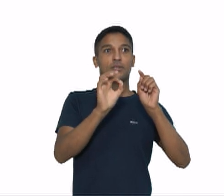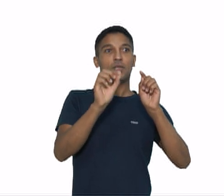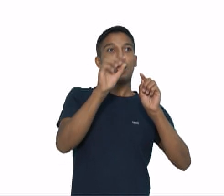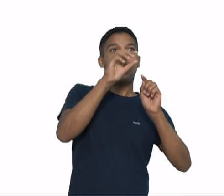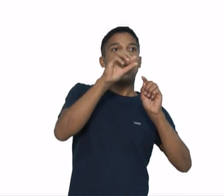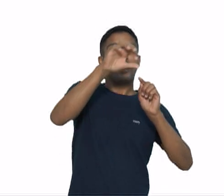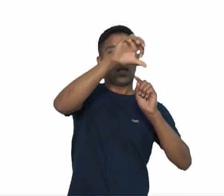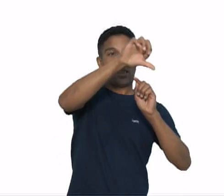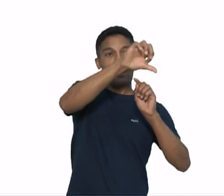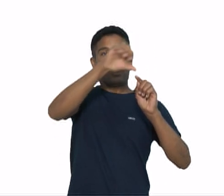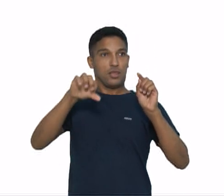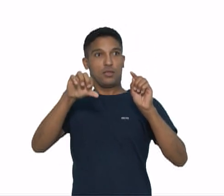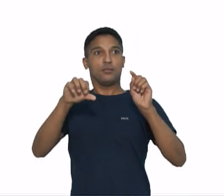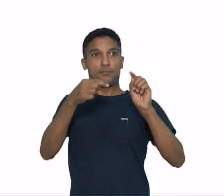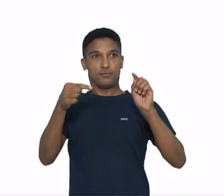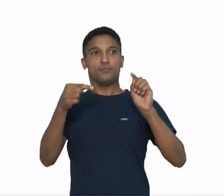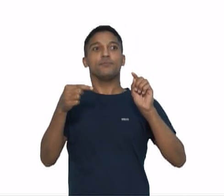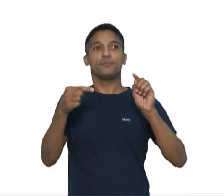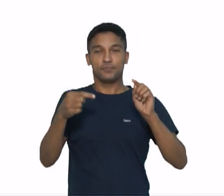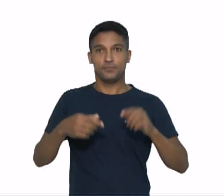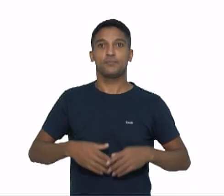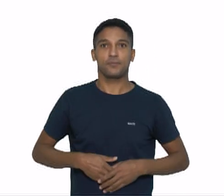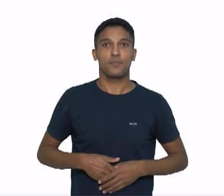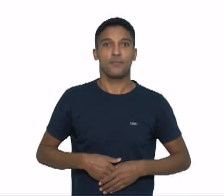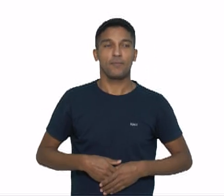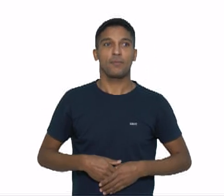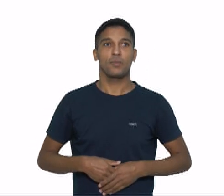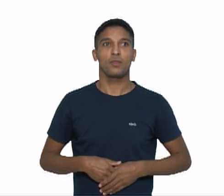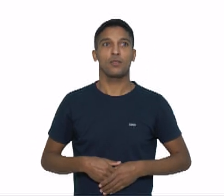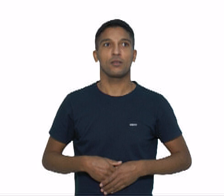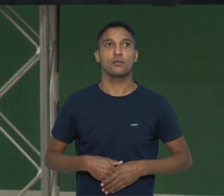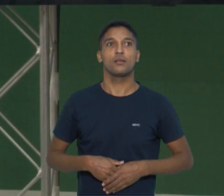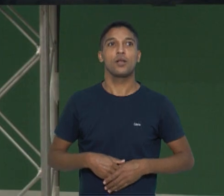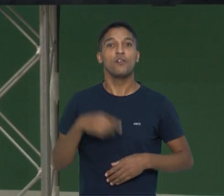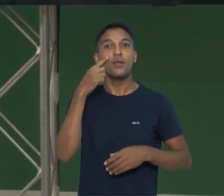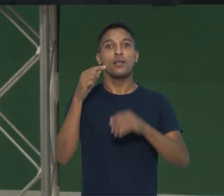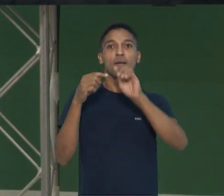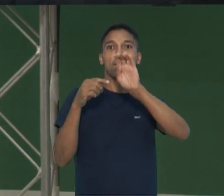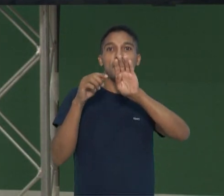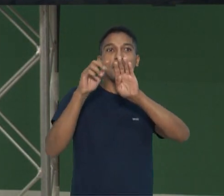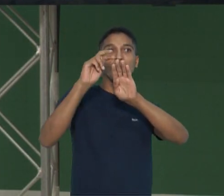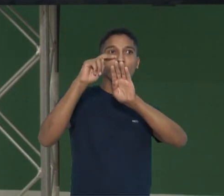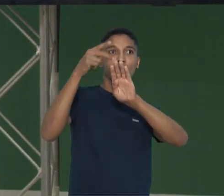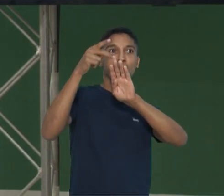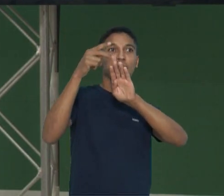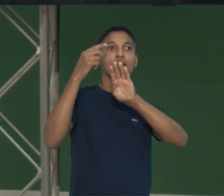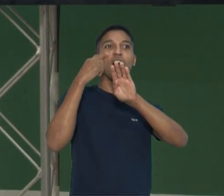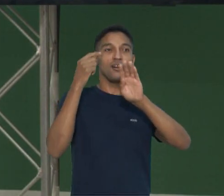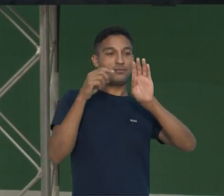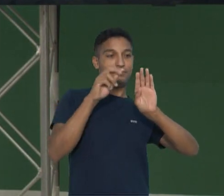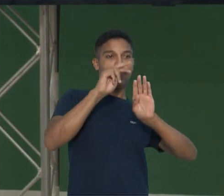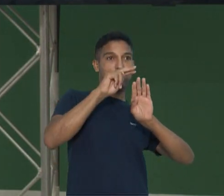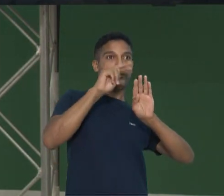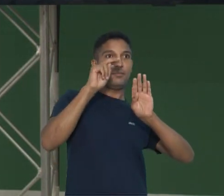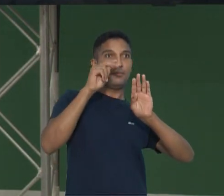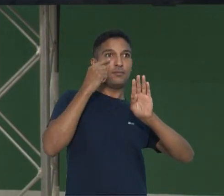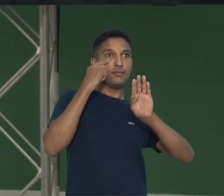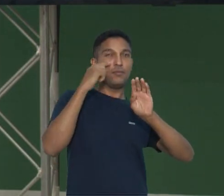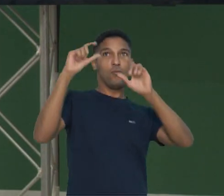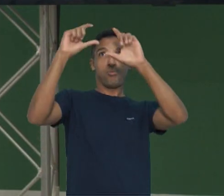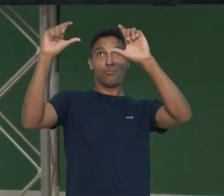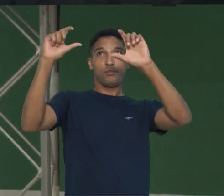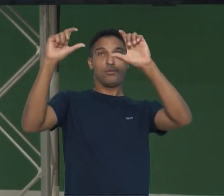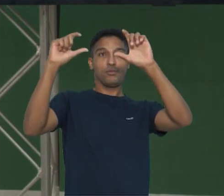escrever a equação da hipérbole é b ao quadrado, ok? Mas calculei o valor de